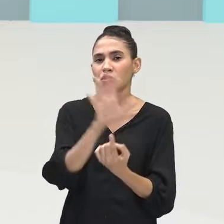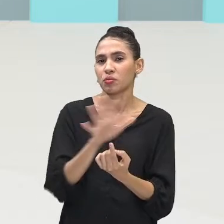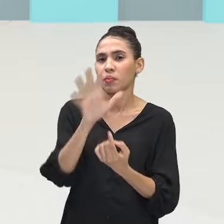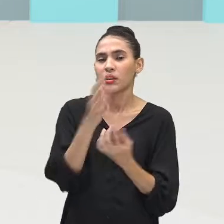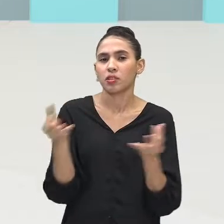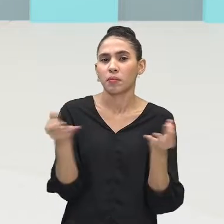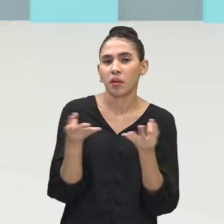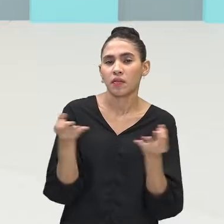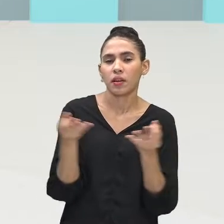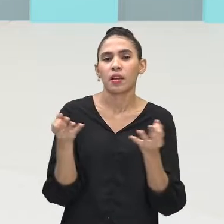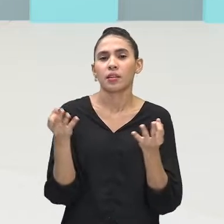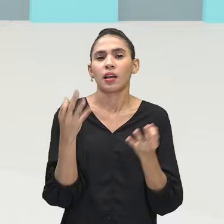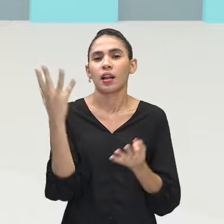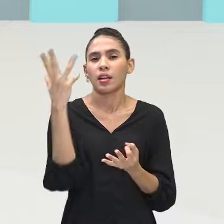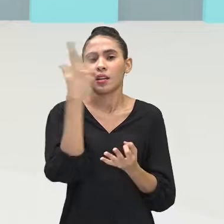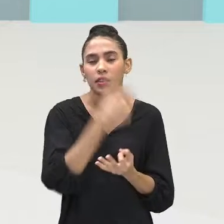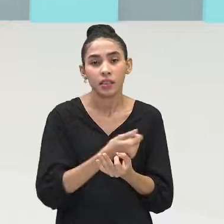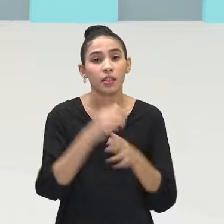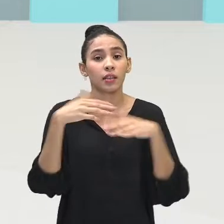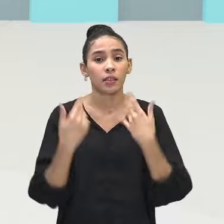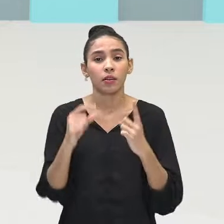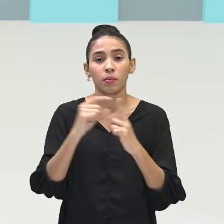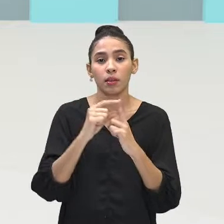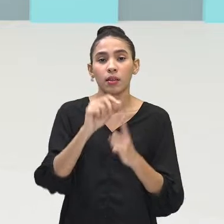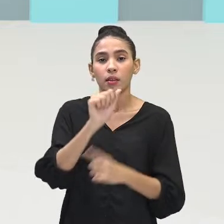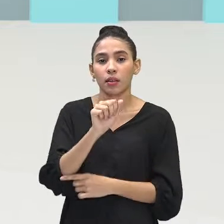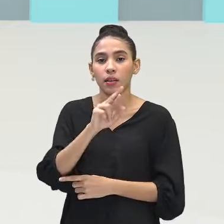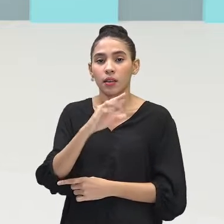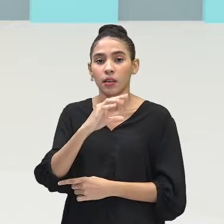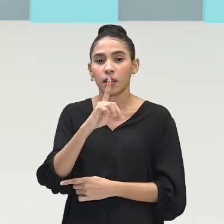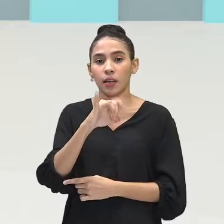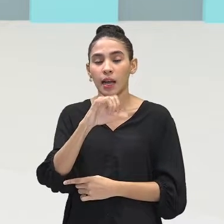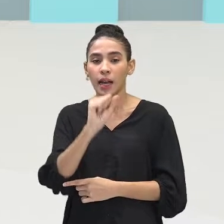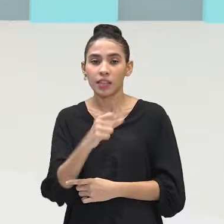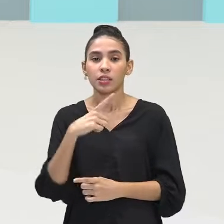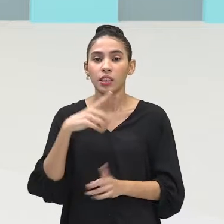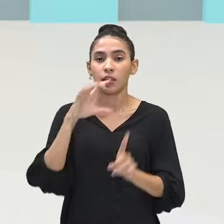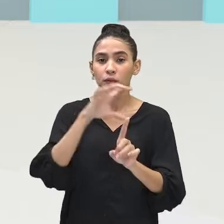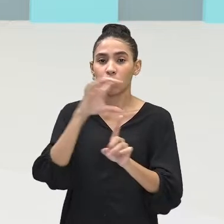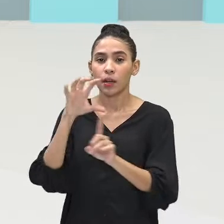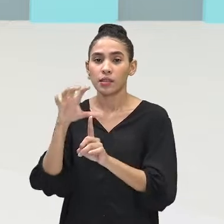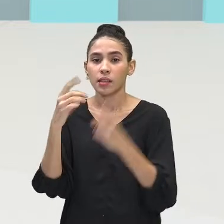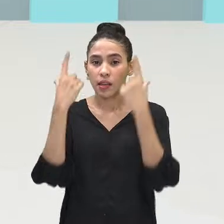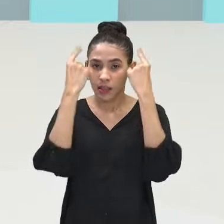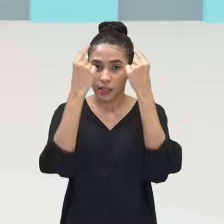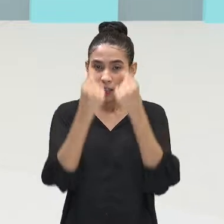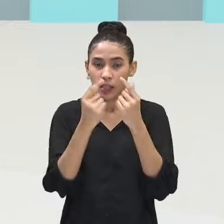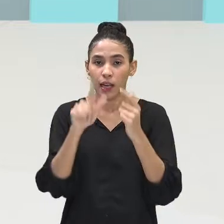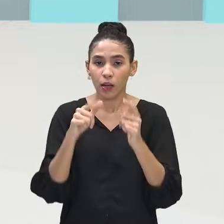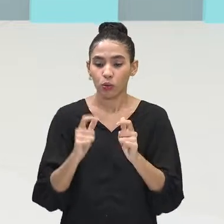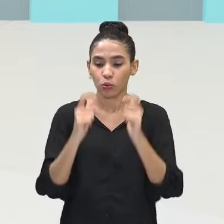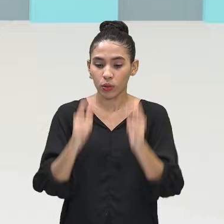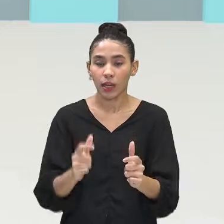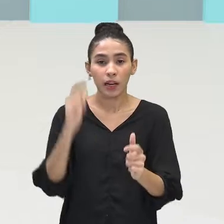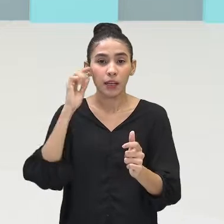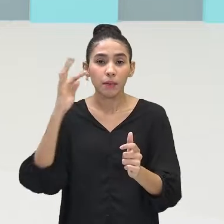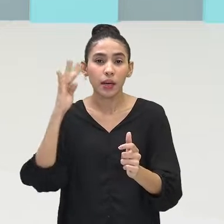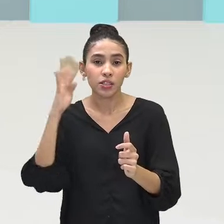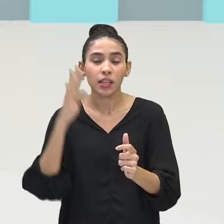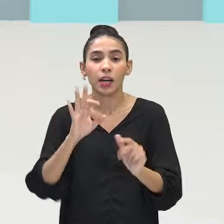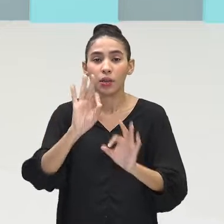a Arcádia, que seria também parte da cultura grega, é um lugar fictício, elaborado, não